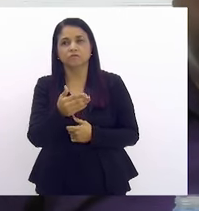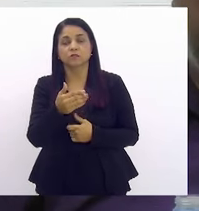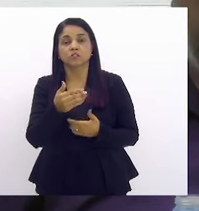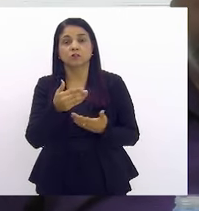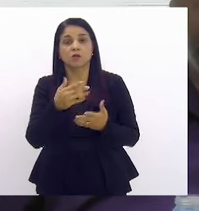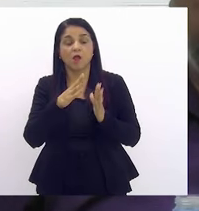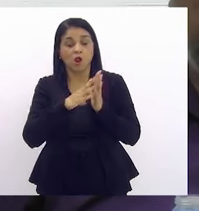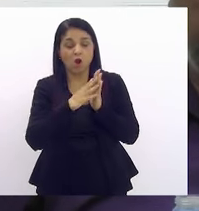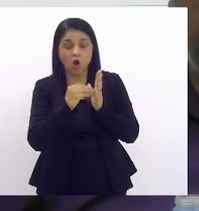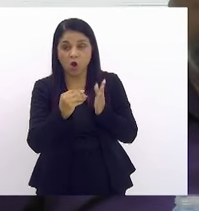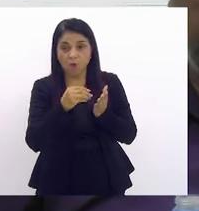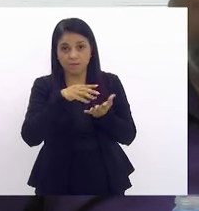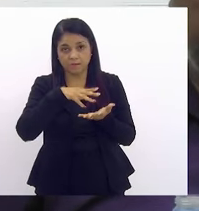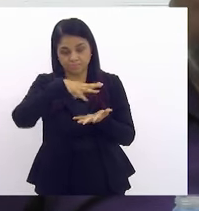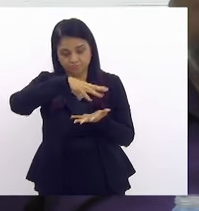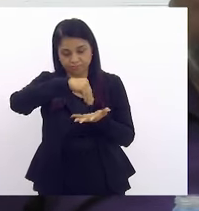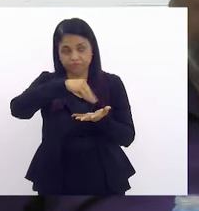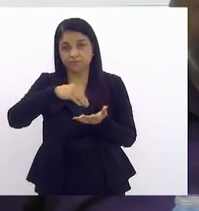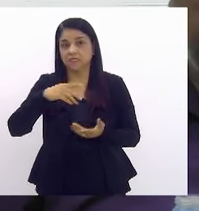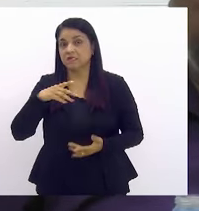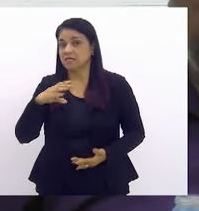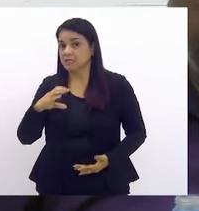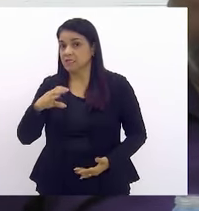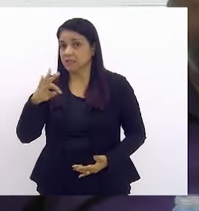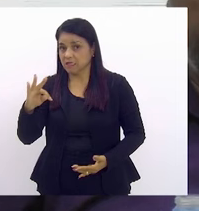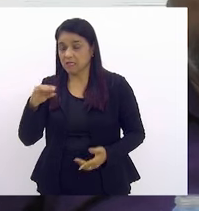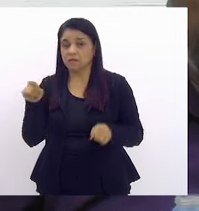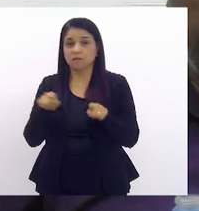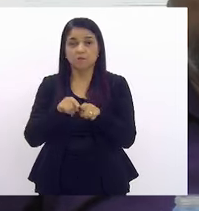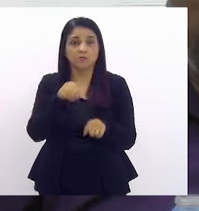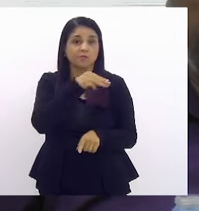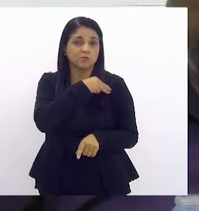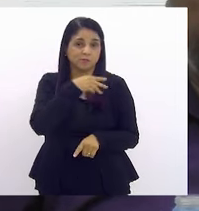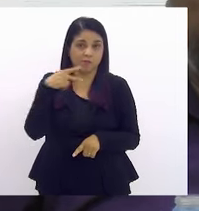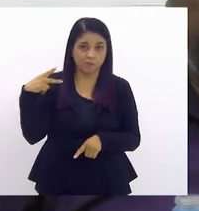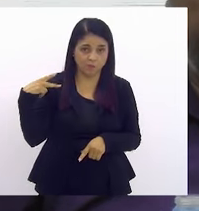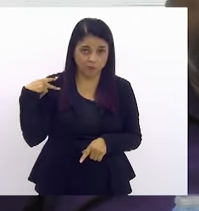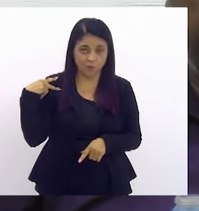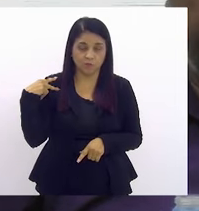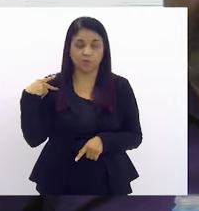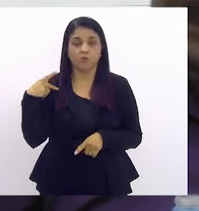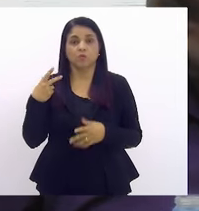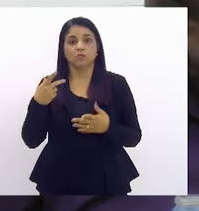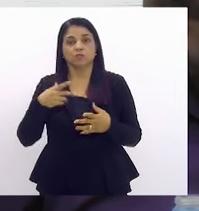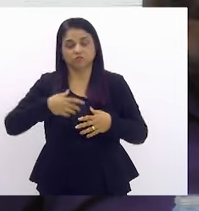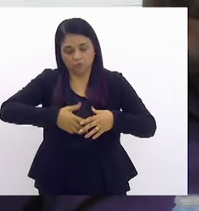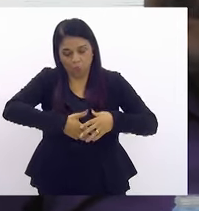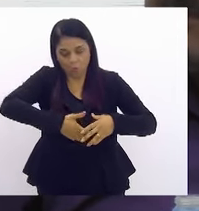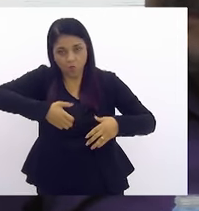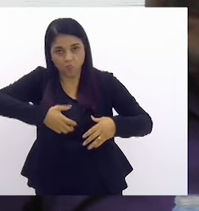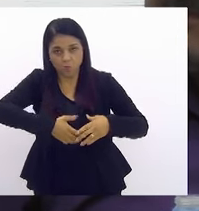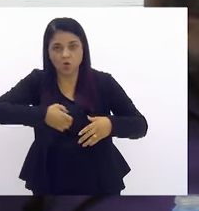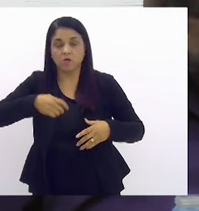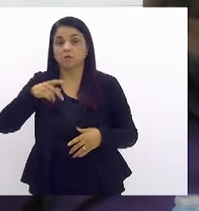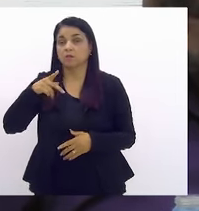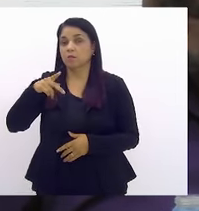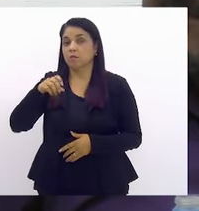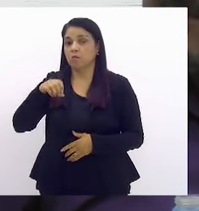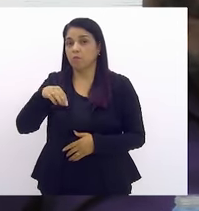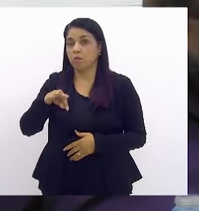CP, para a gente entender, enfim, comunicar também com o Ministério Público com relação ao desassoreamento de Ponta Negra.